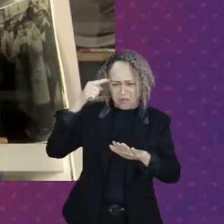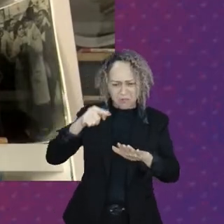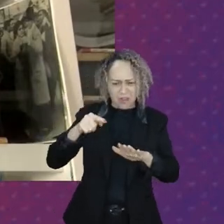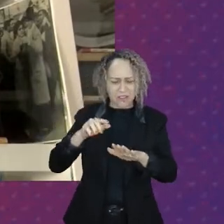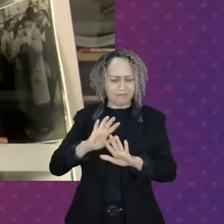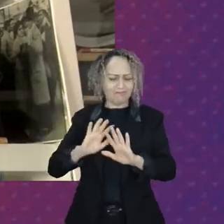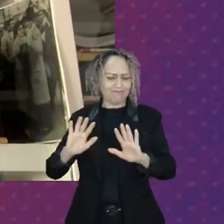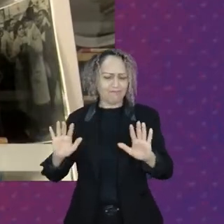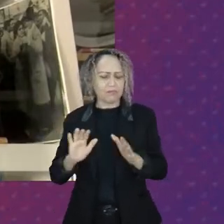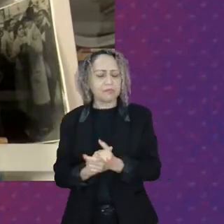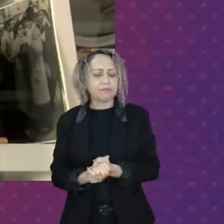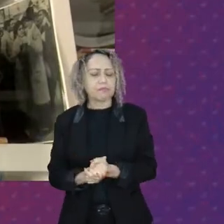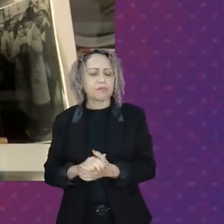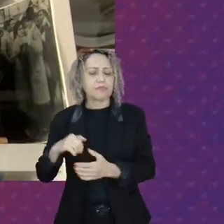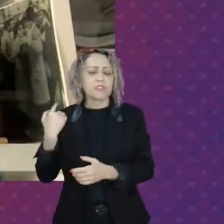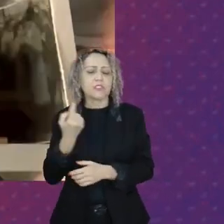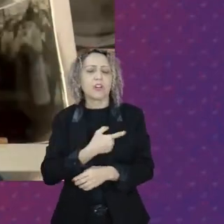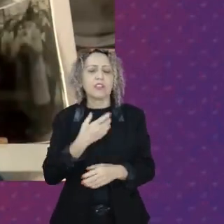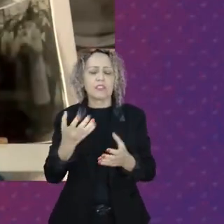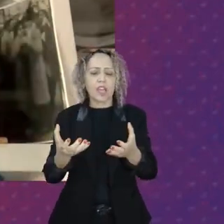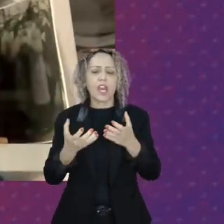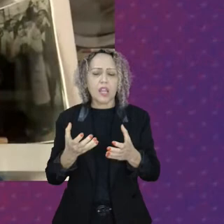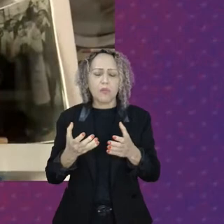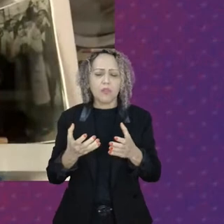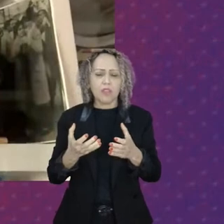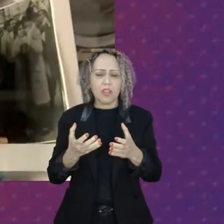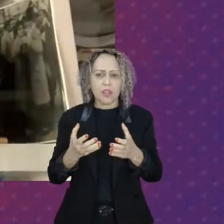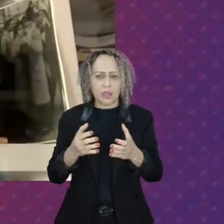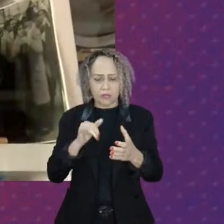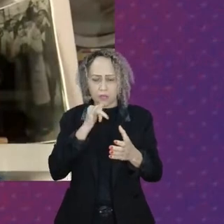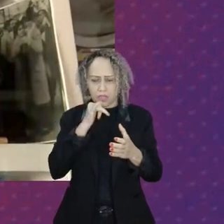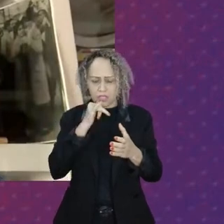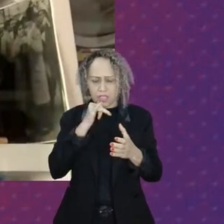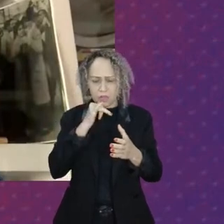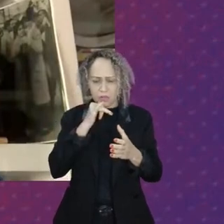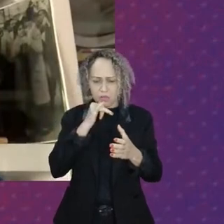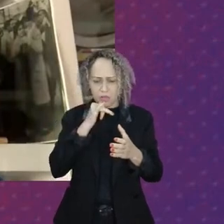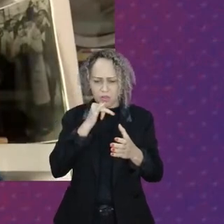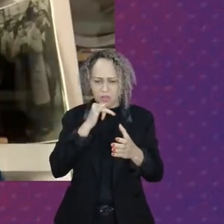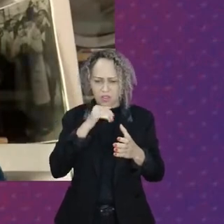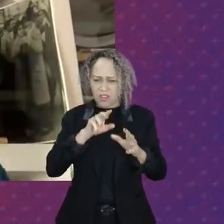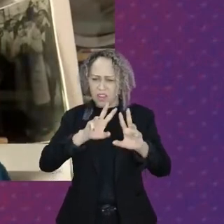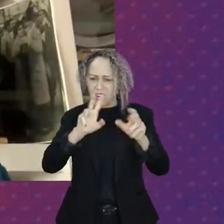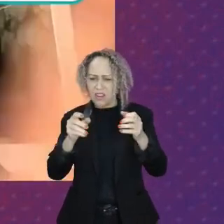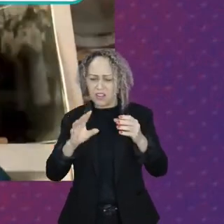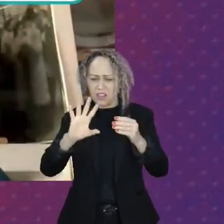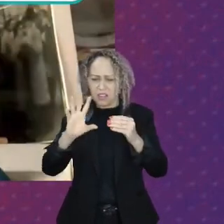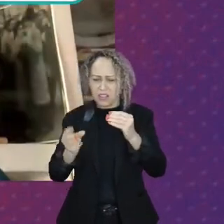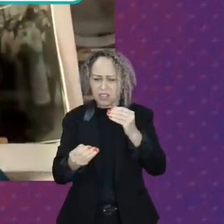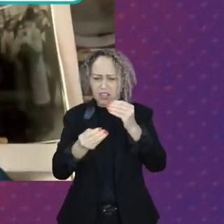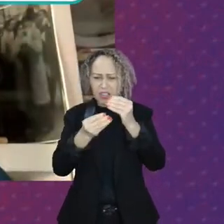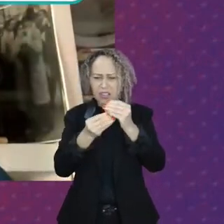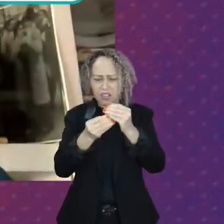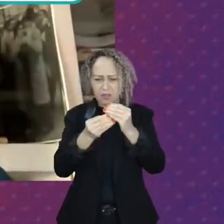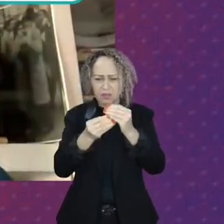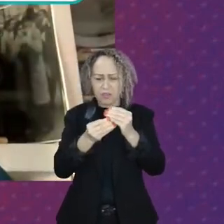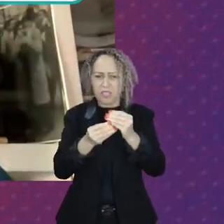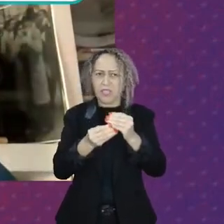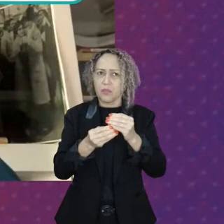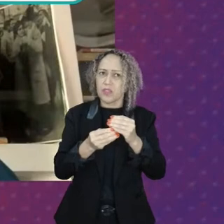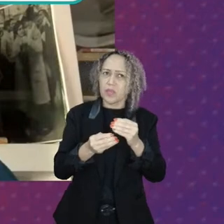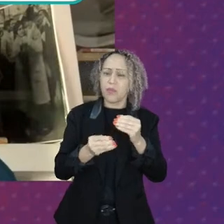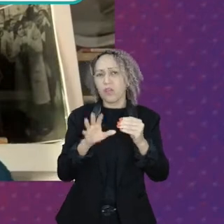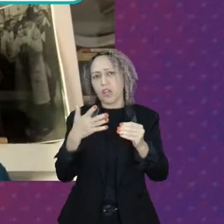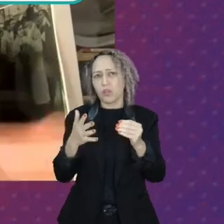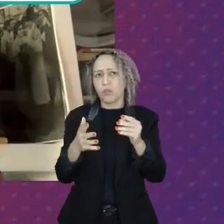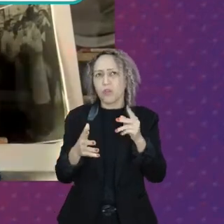por exemplo, que nós queremos, na hora de discutir as emendas parlamentares, fazer participação popular na discussão das